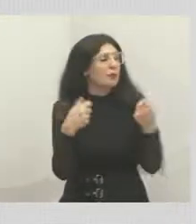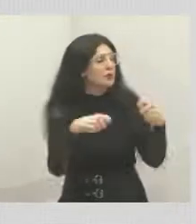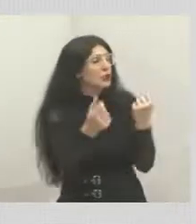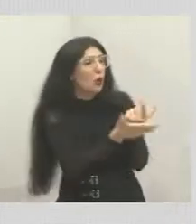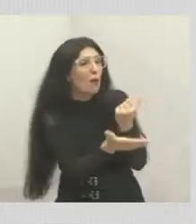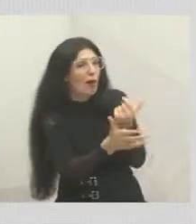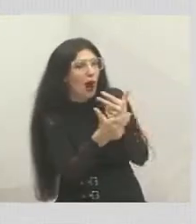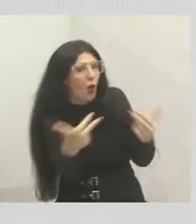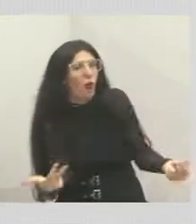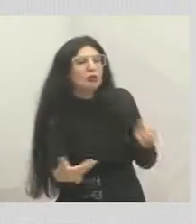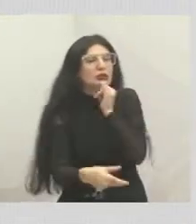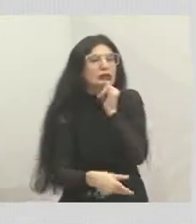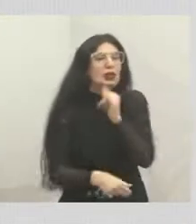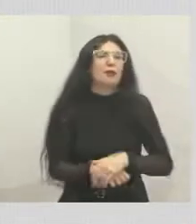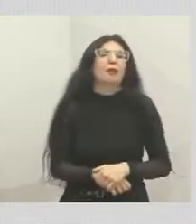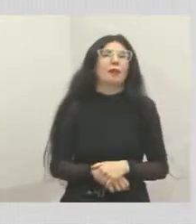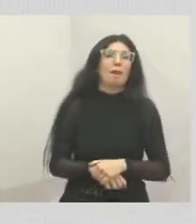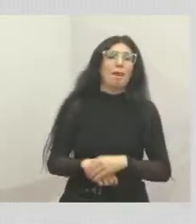de